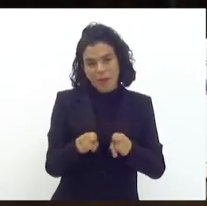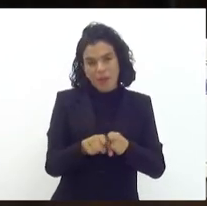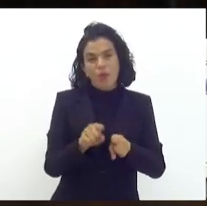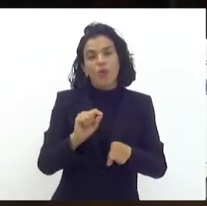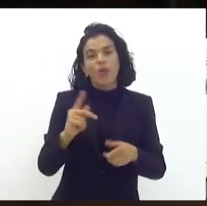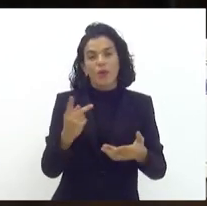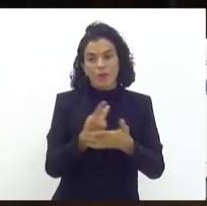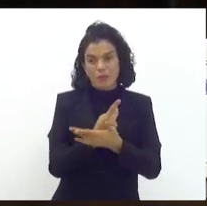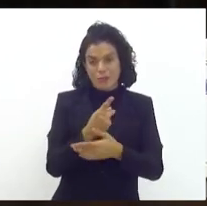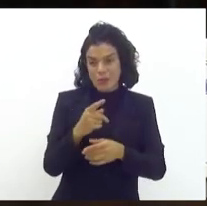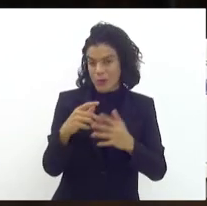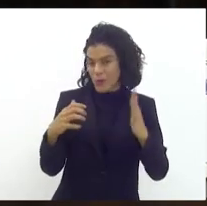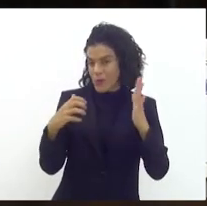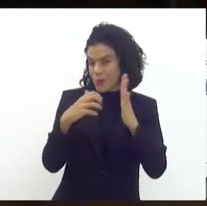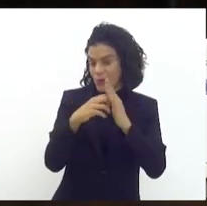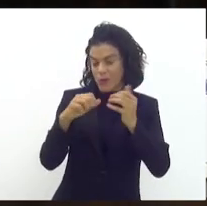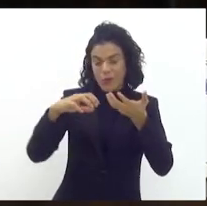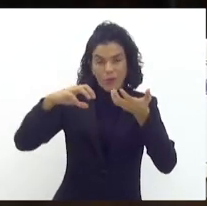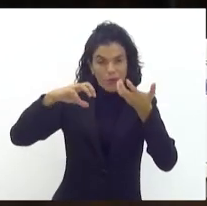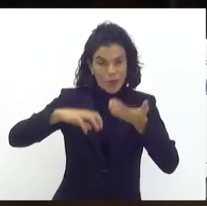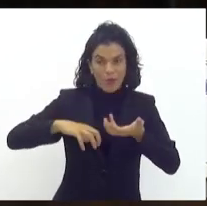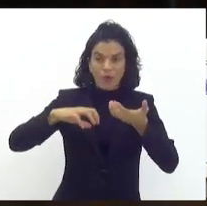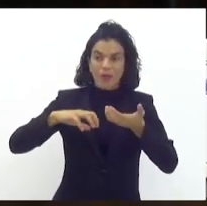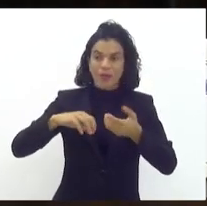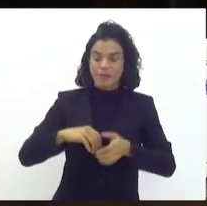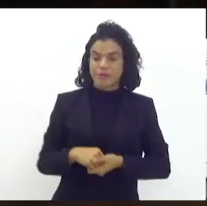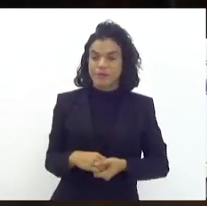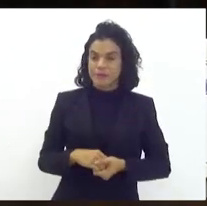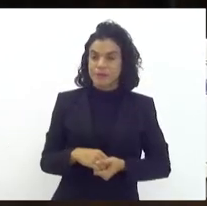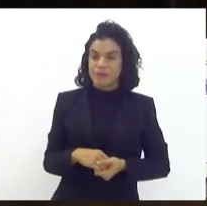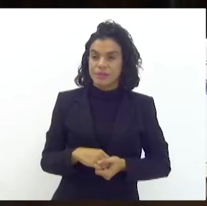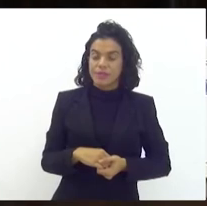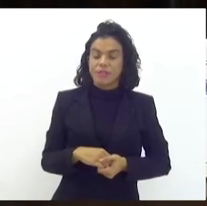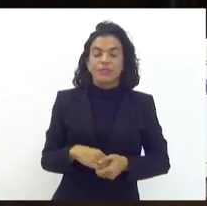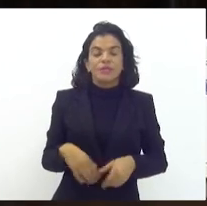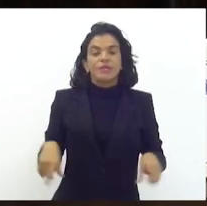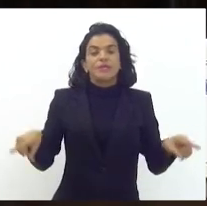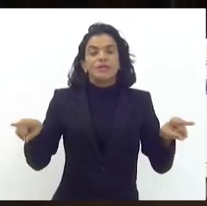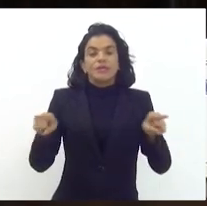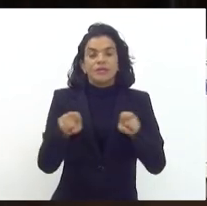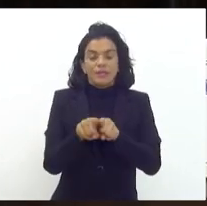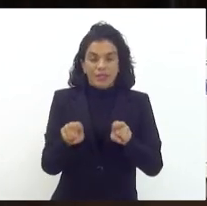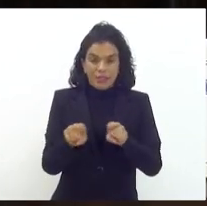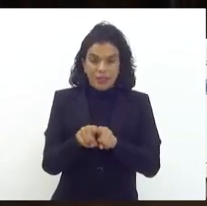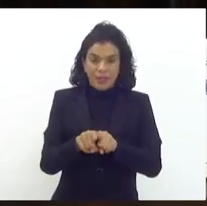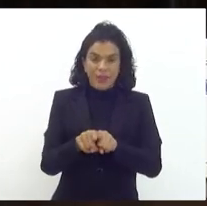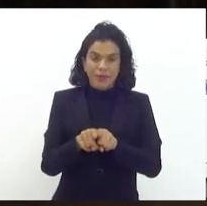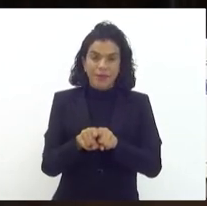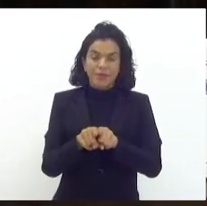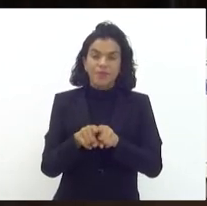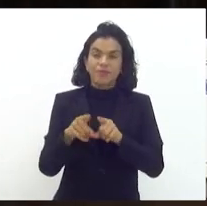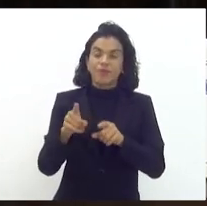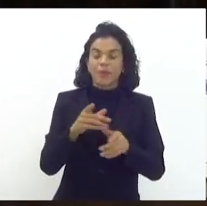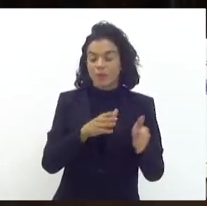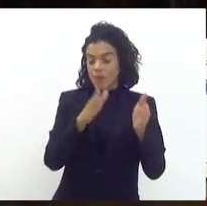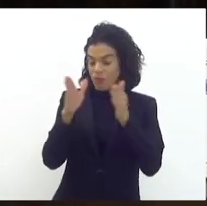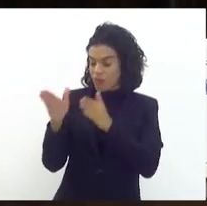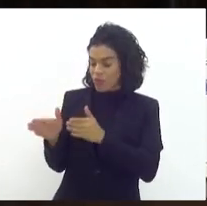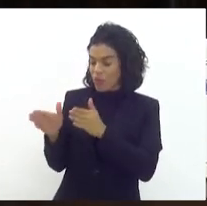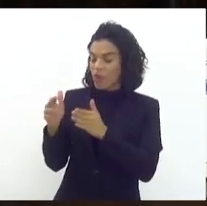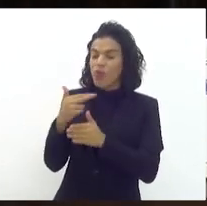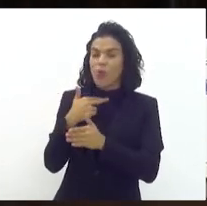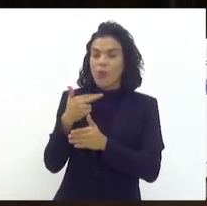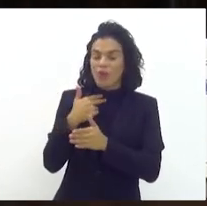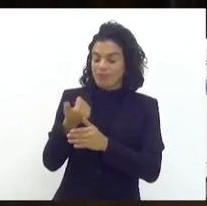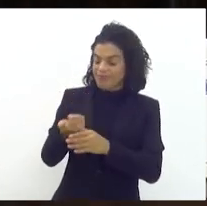for aconteceu hoje no Congresso Nacional tem a ver com isso também por outro lado a gente não pode desqualificar o que foi